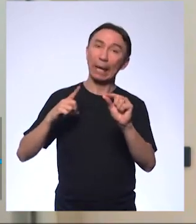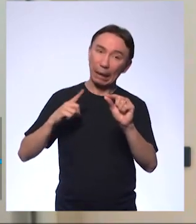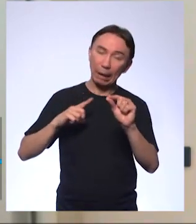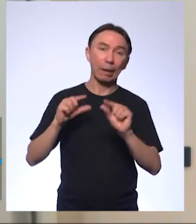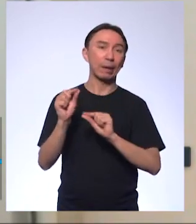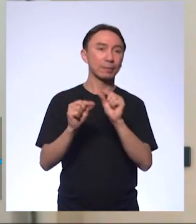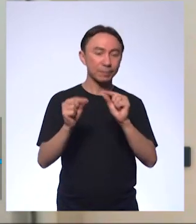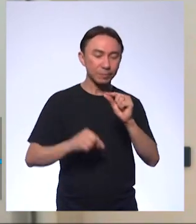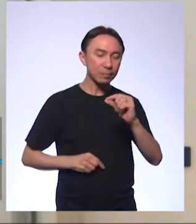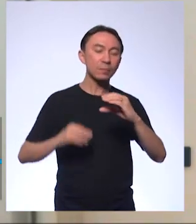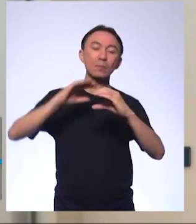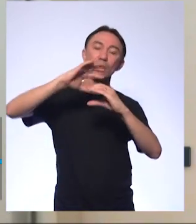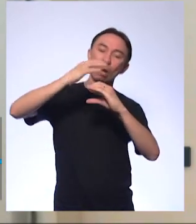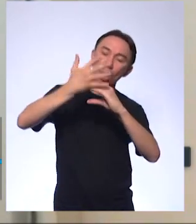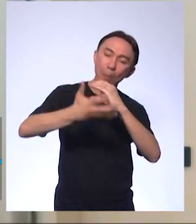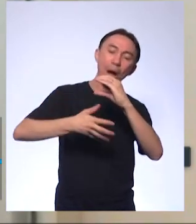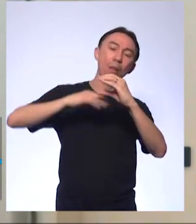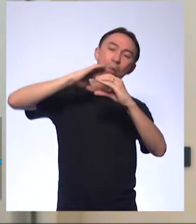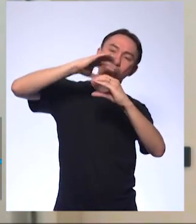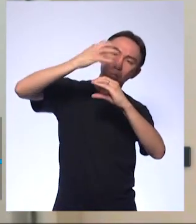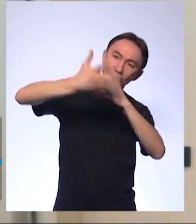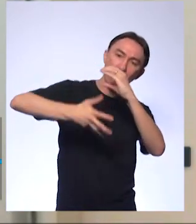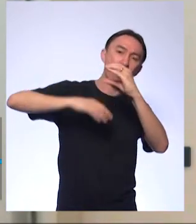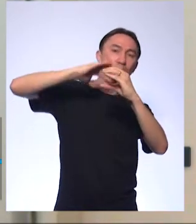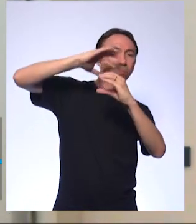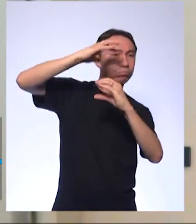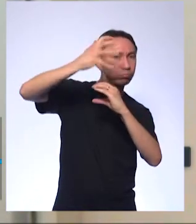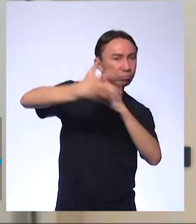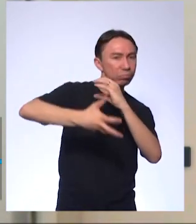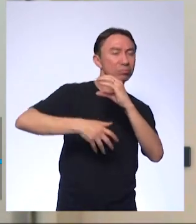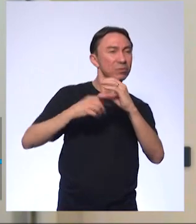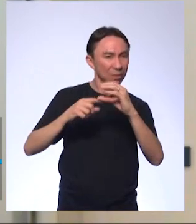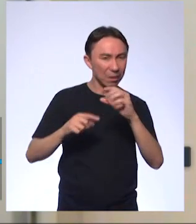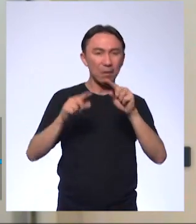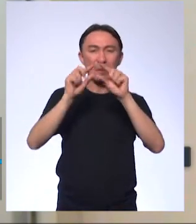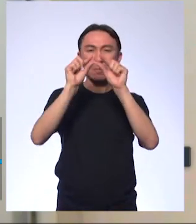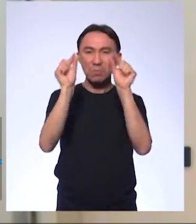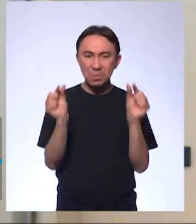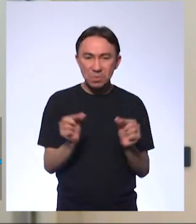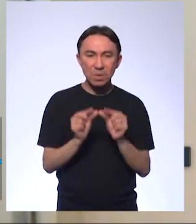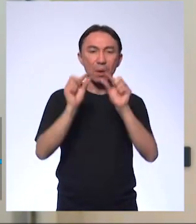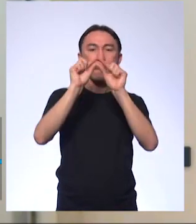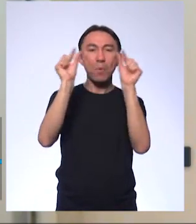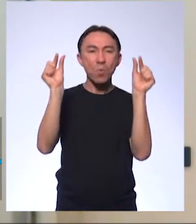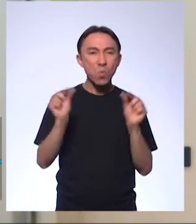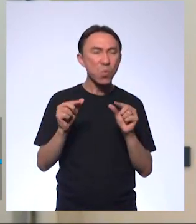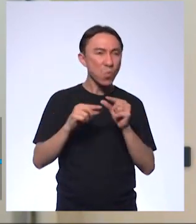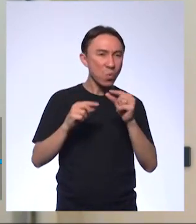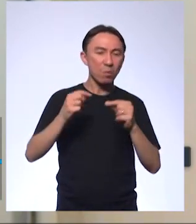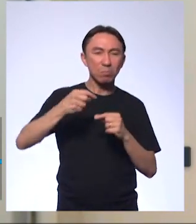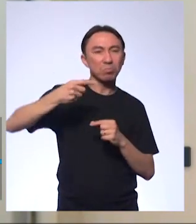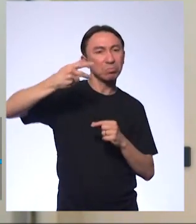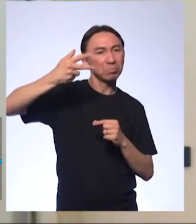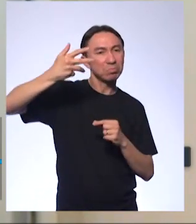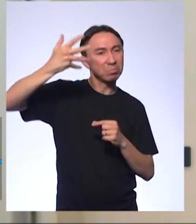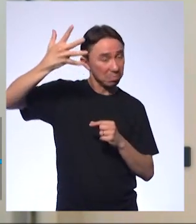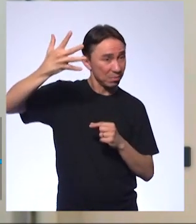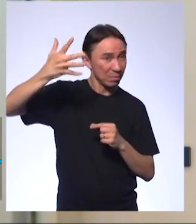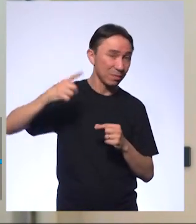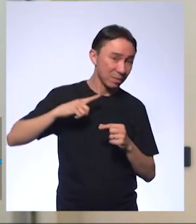estão girando e perdendo energia, porque se eles perderem energia, eles vão direto para o núcleo, acabou o átomo. Então, ele entendeu que